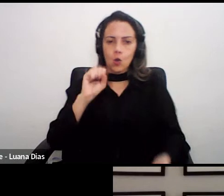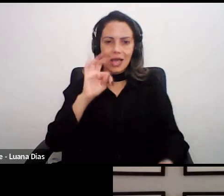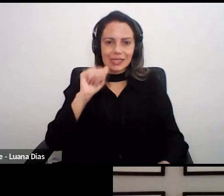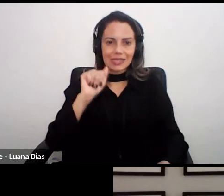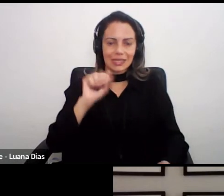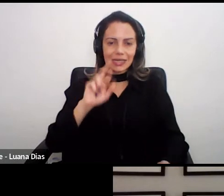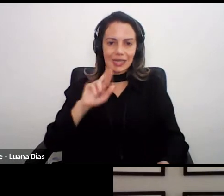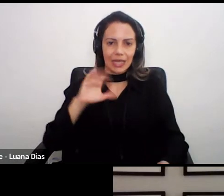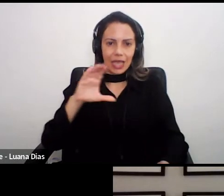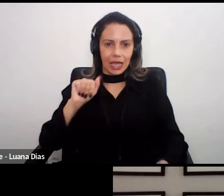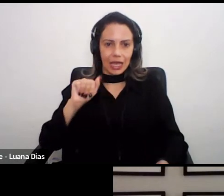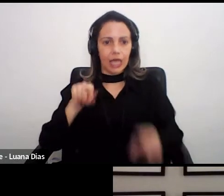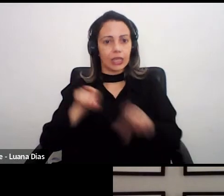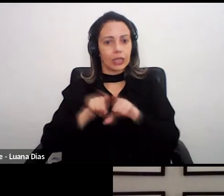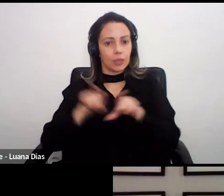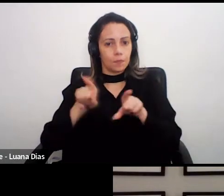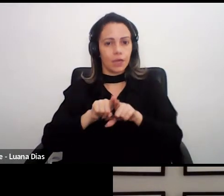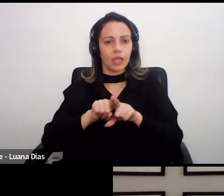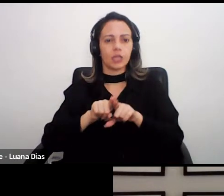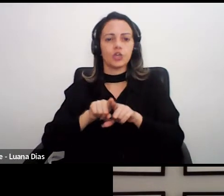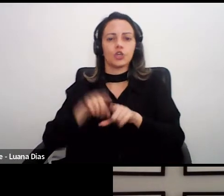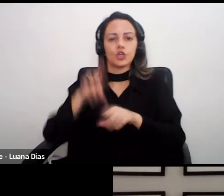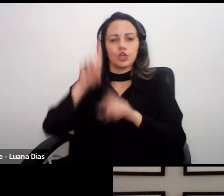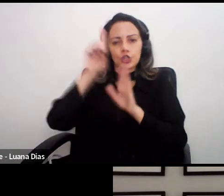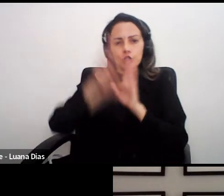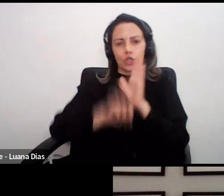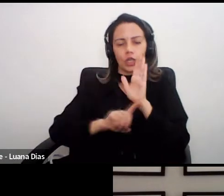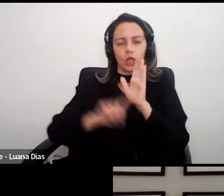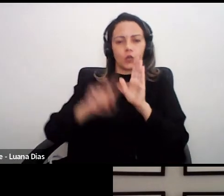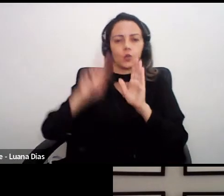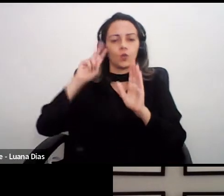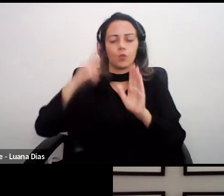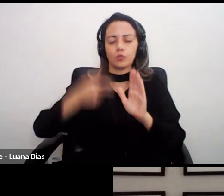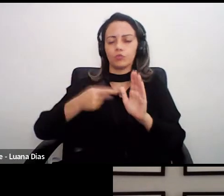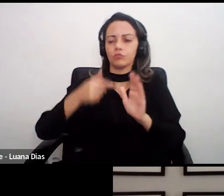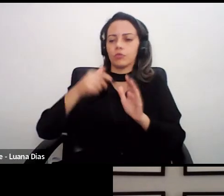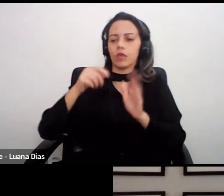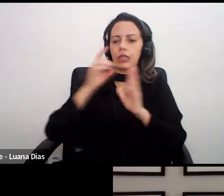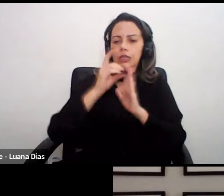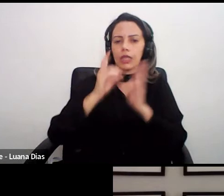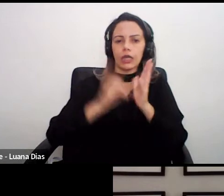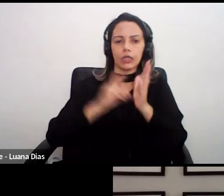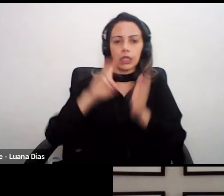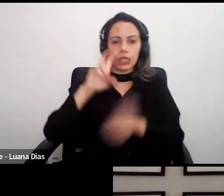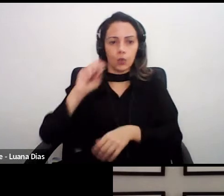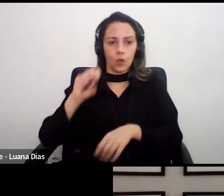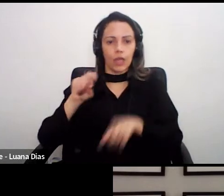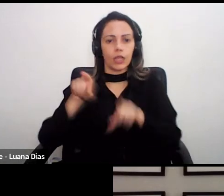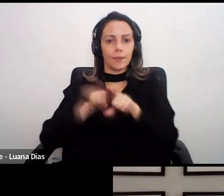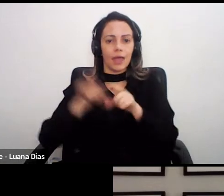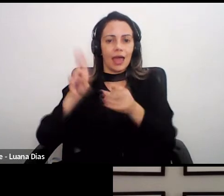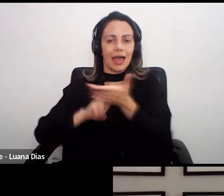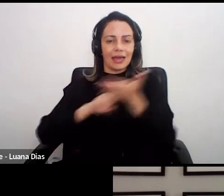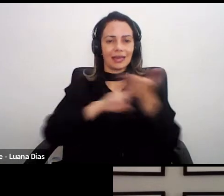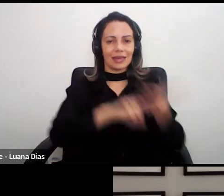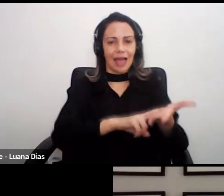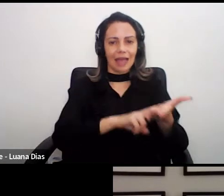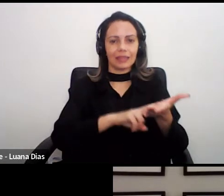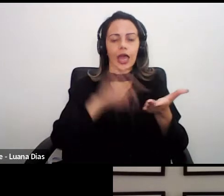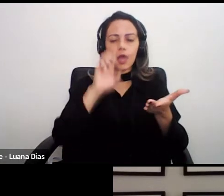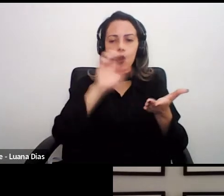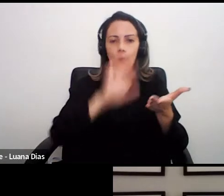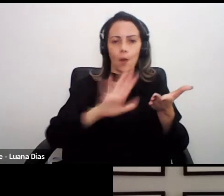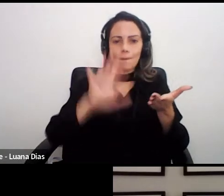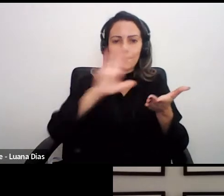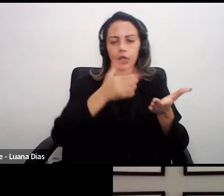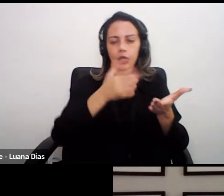Europeia dos Direitos do Homem de 1950, a Carta de Direitos Fundamentais da União Europeia de 2000 e a Carta